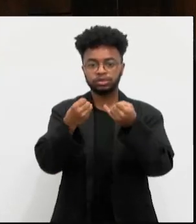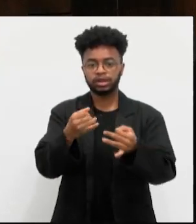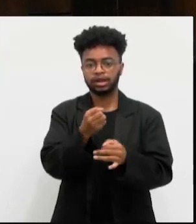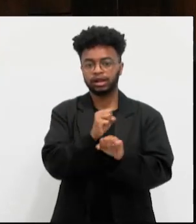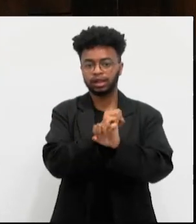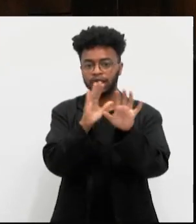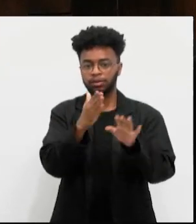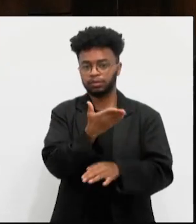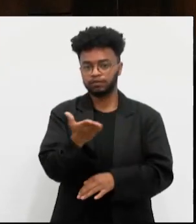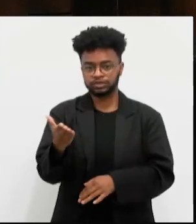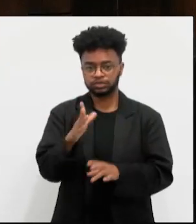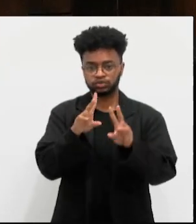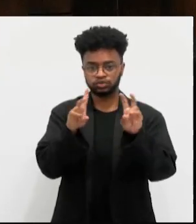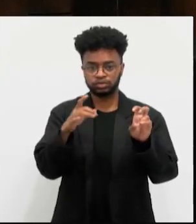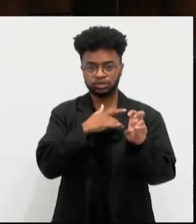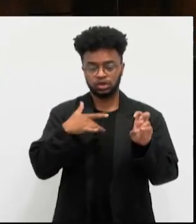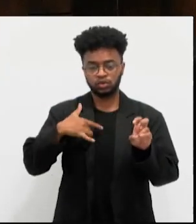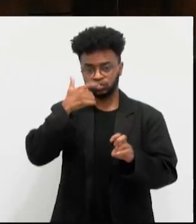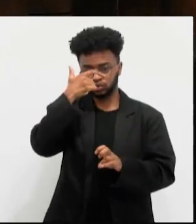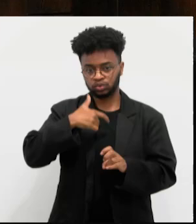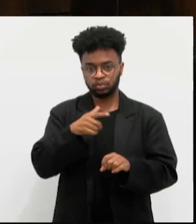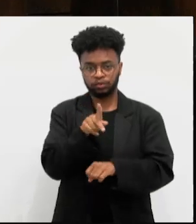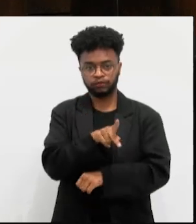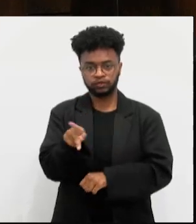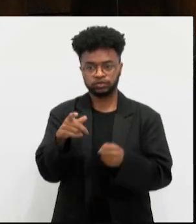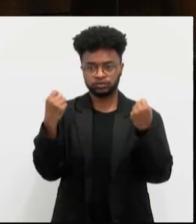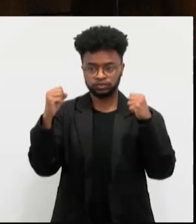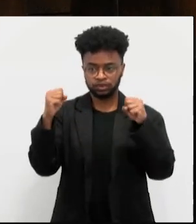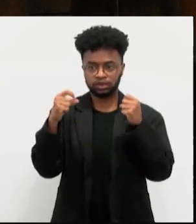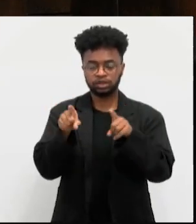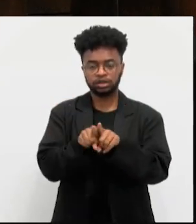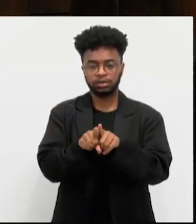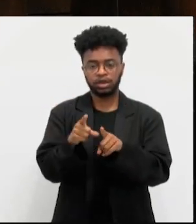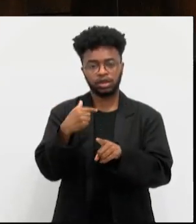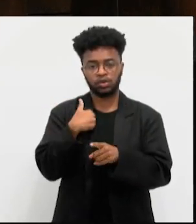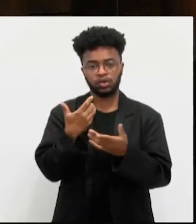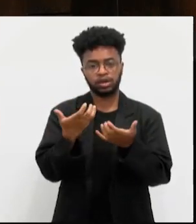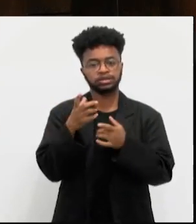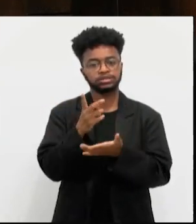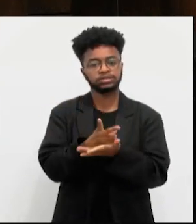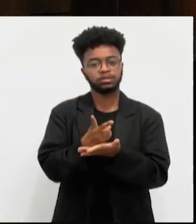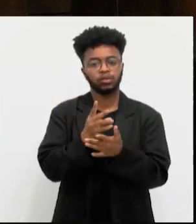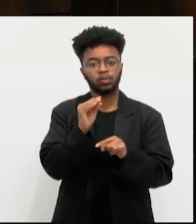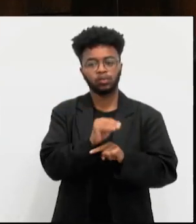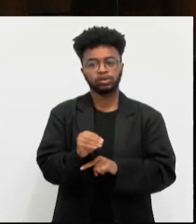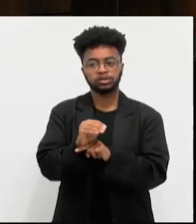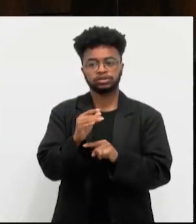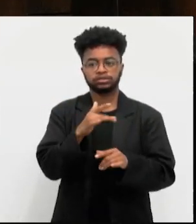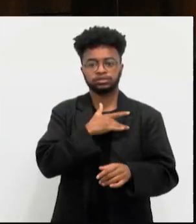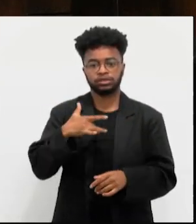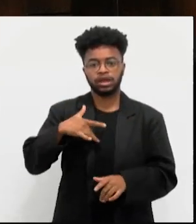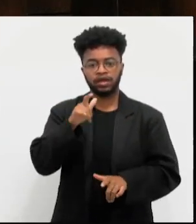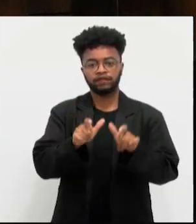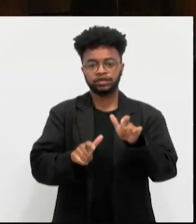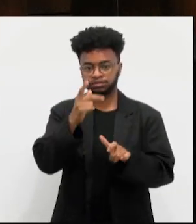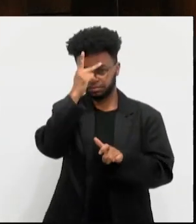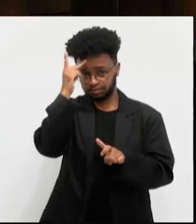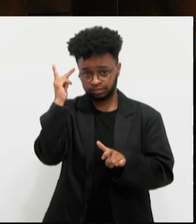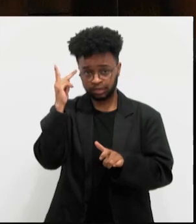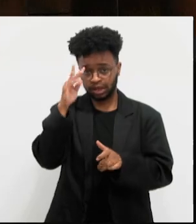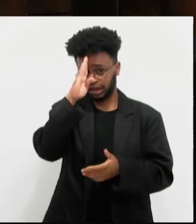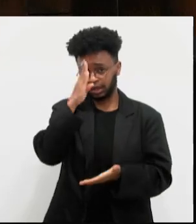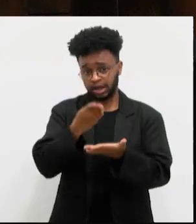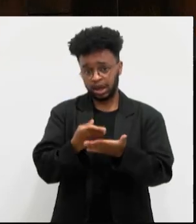de saúde. Para quem não sabe, eu sou professora de educação física e zelo pela saúde. Muitas pessoas acabam achando que é pelo corpo, é